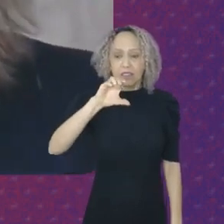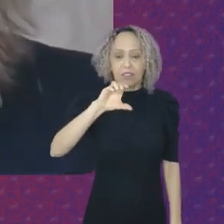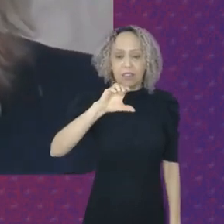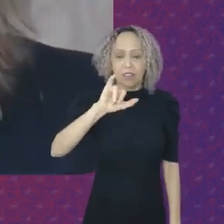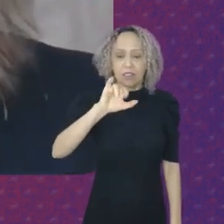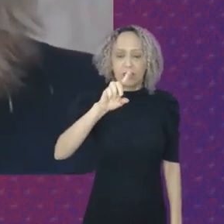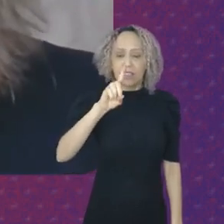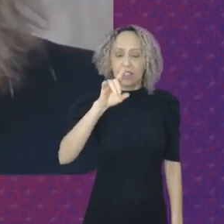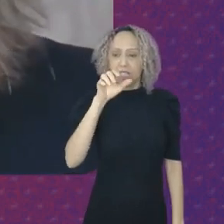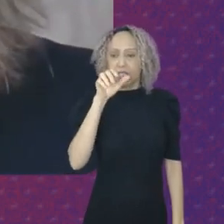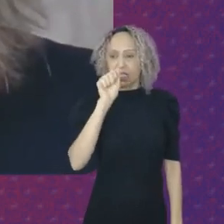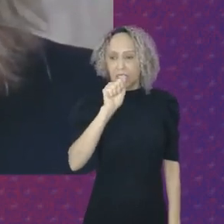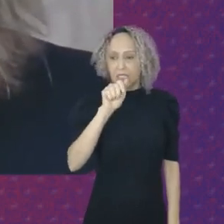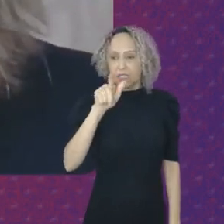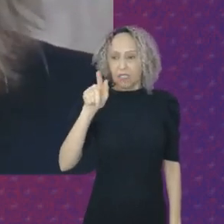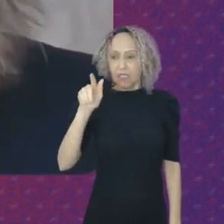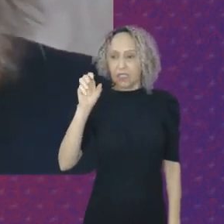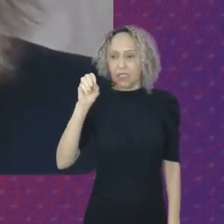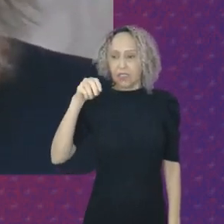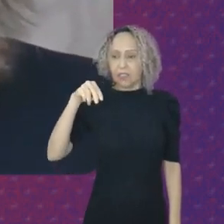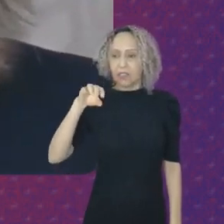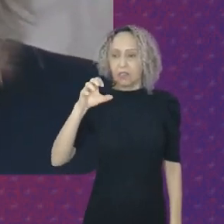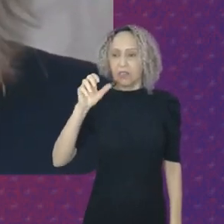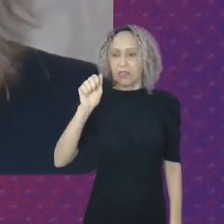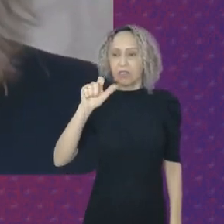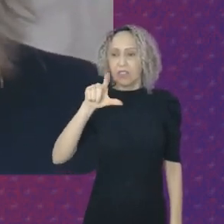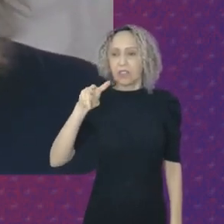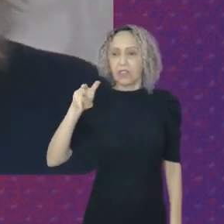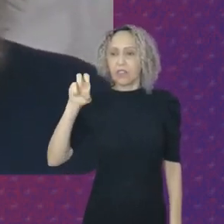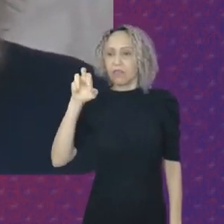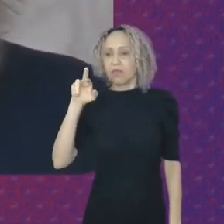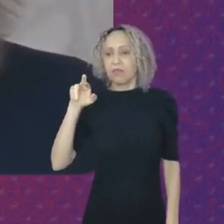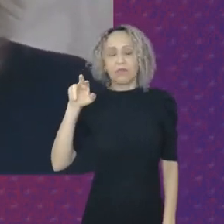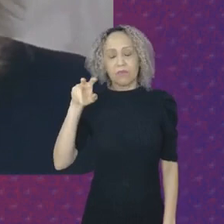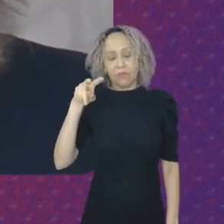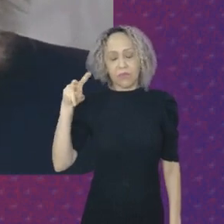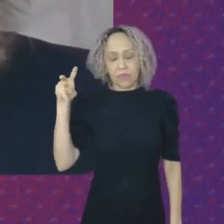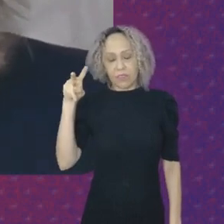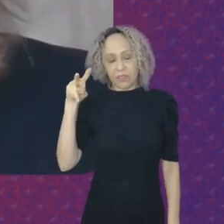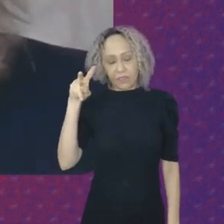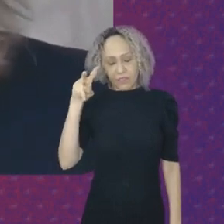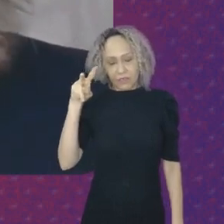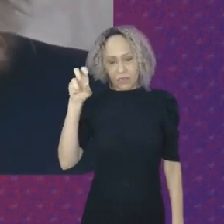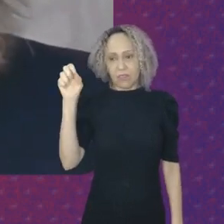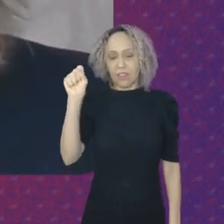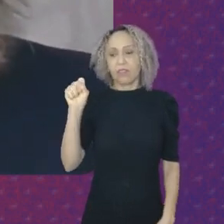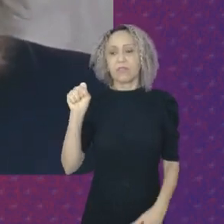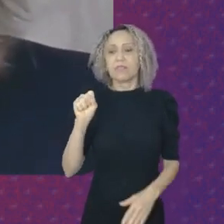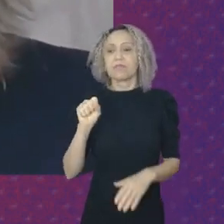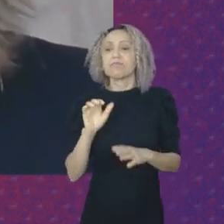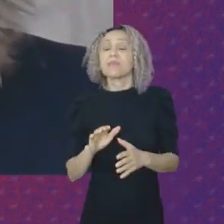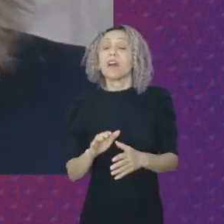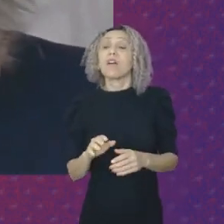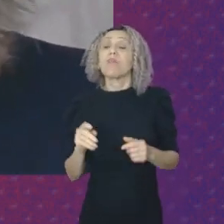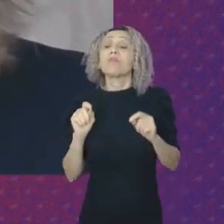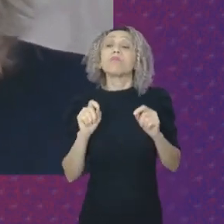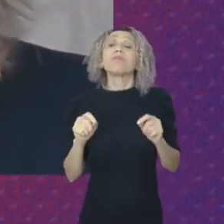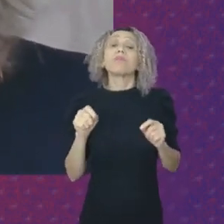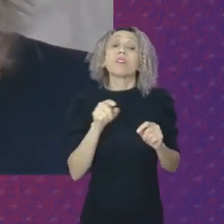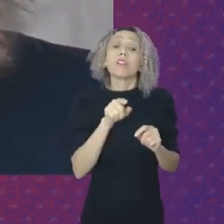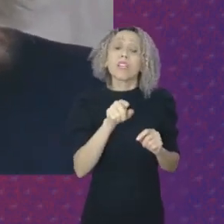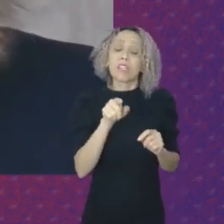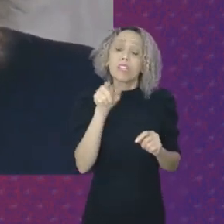Bom, primeiro, a reconstrução dessas políticas que foram desmontadas.